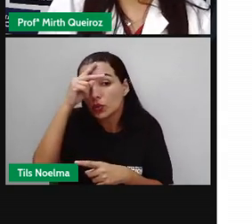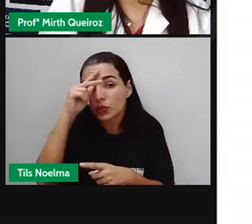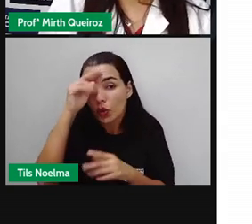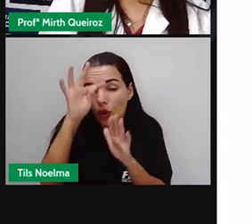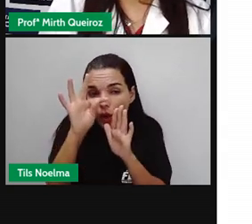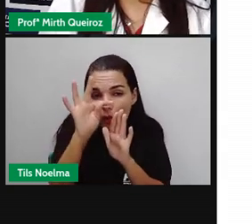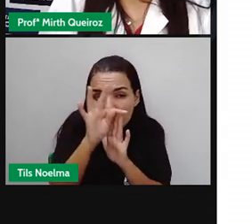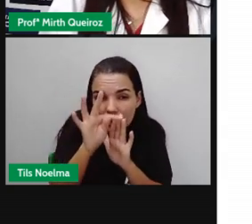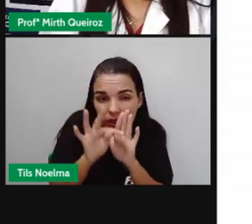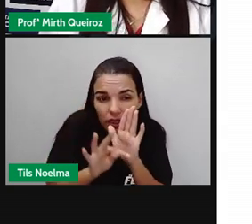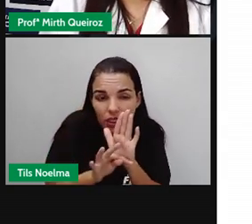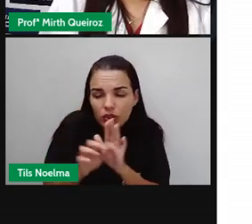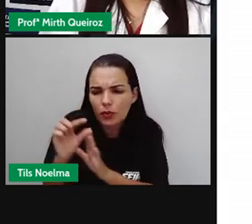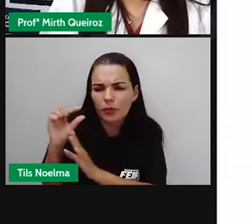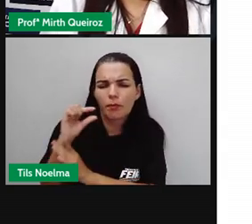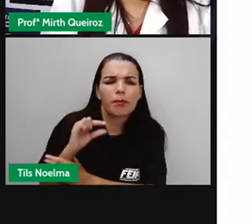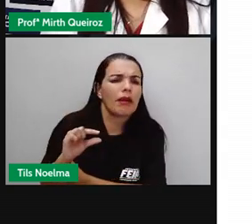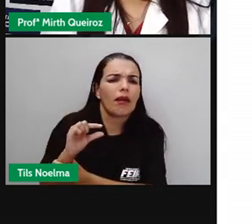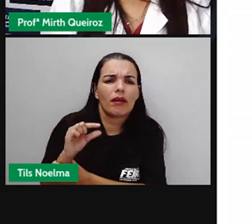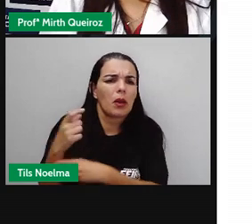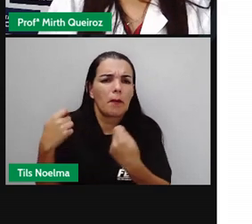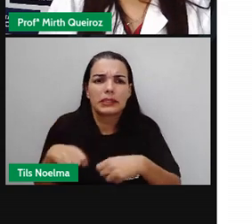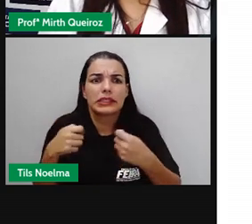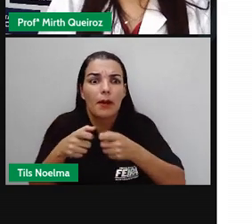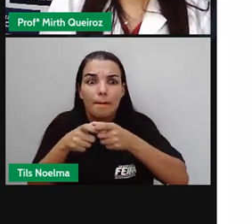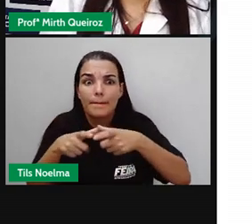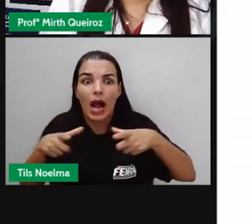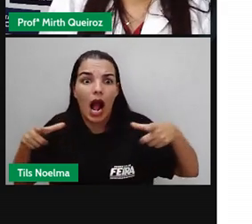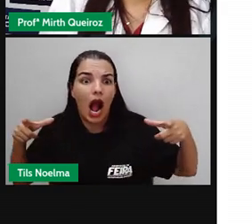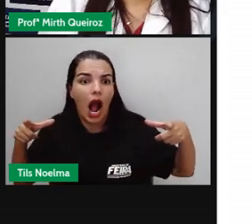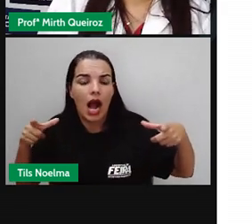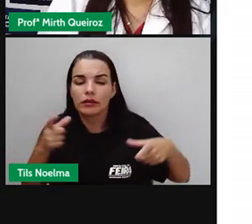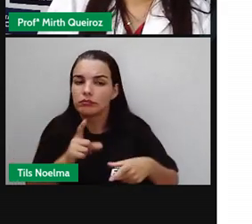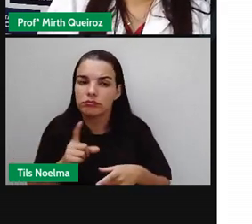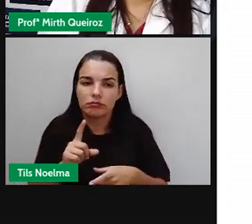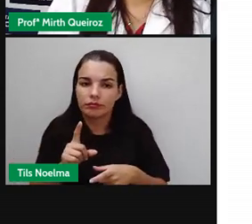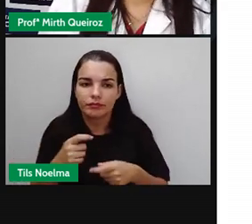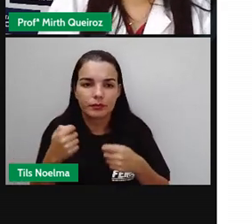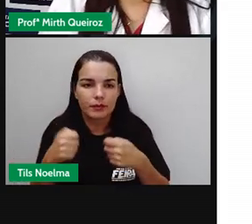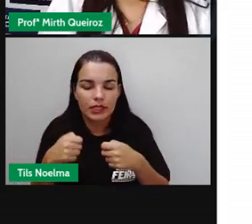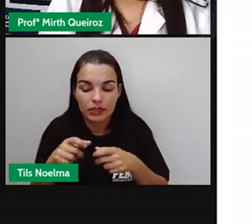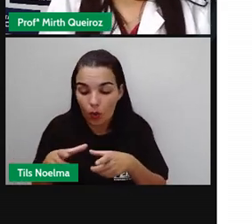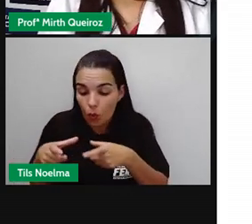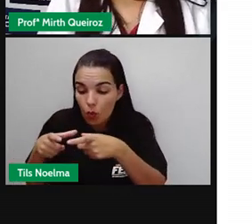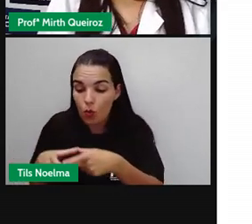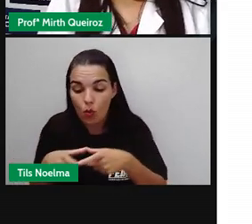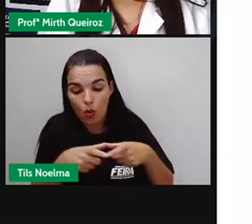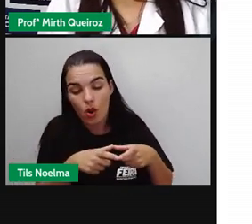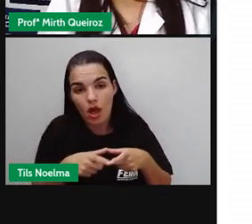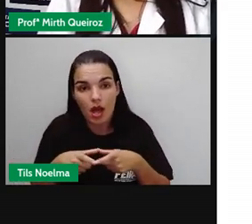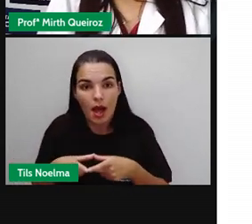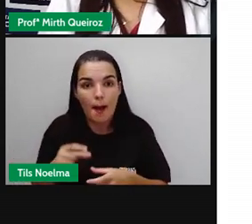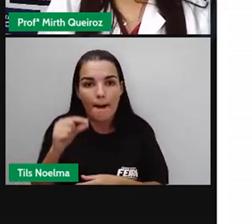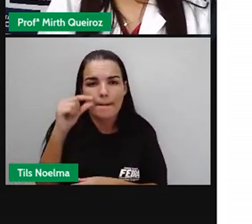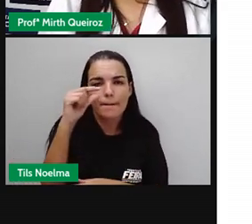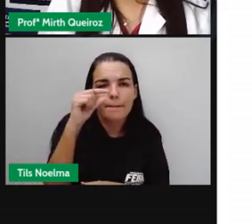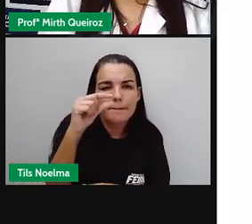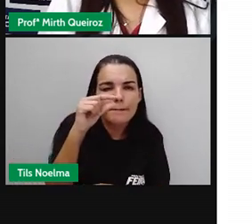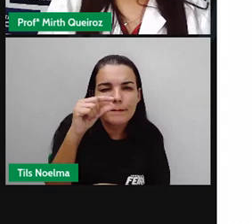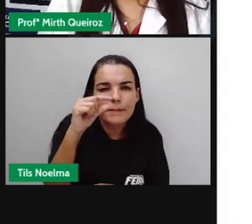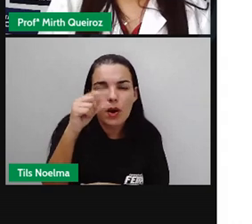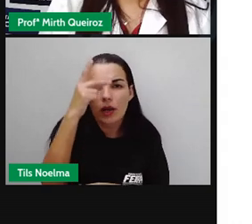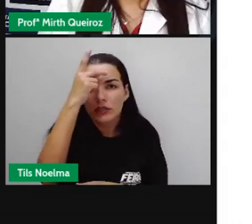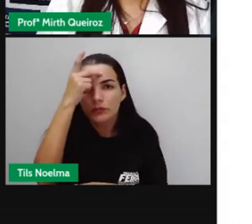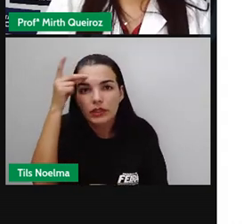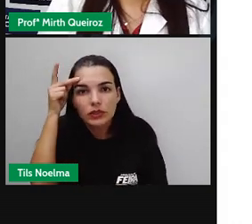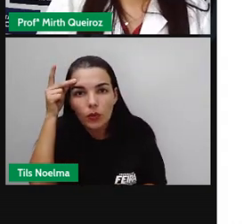é curta, né? O conto ele é uma história curta, então tem que ter um espaço delimitado, tem que ter poucos personagens, uma vez